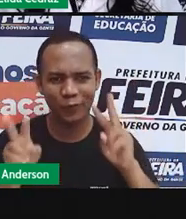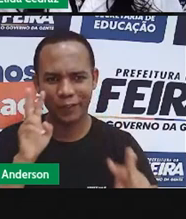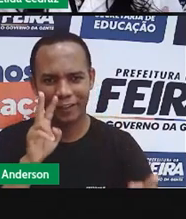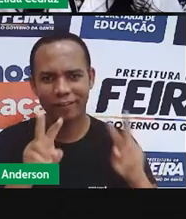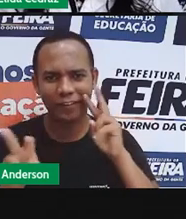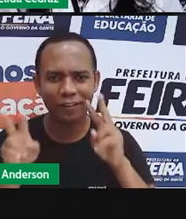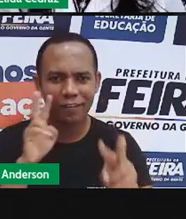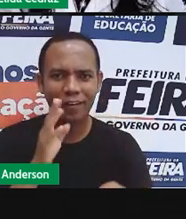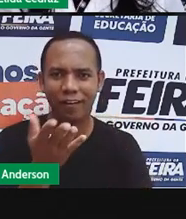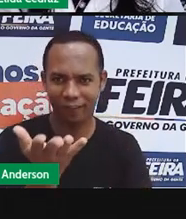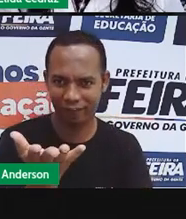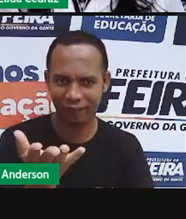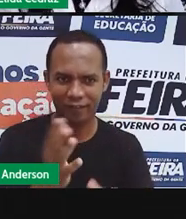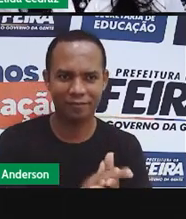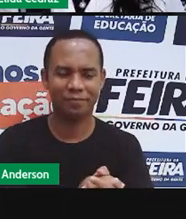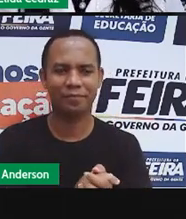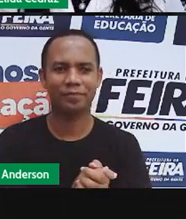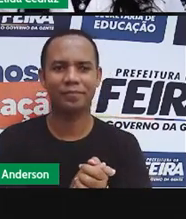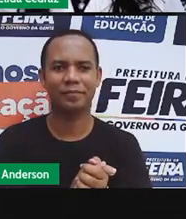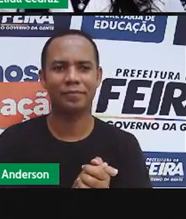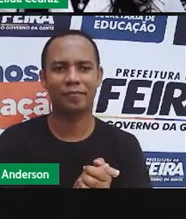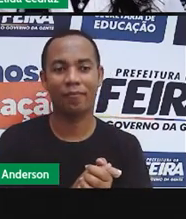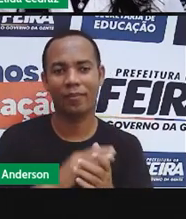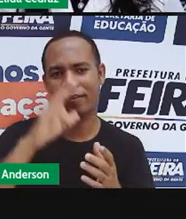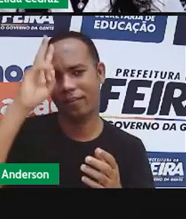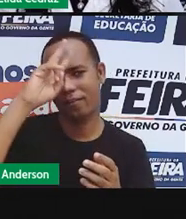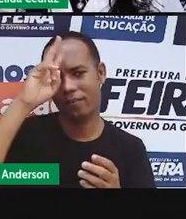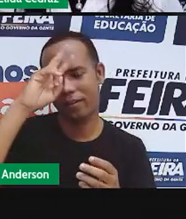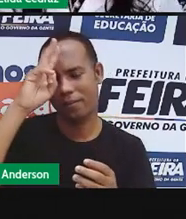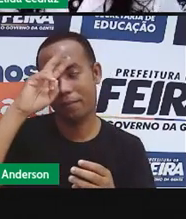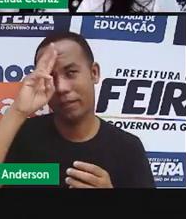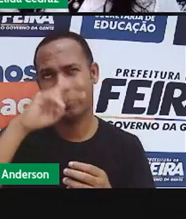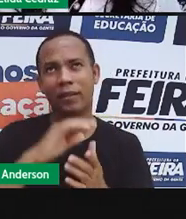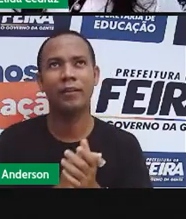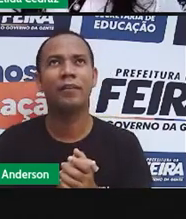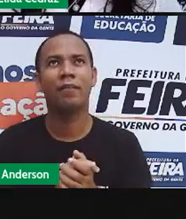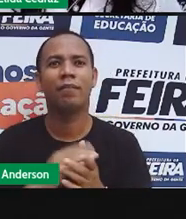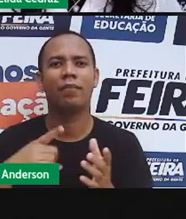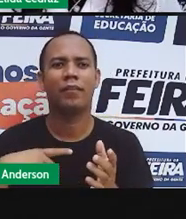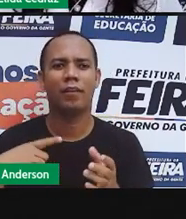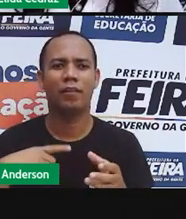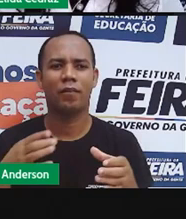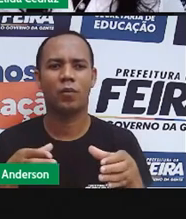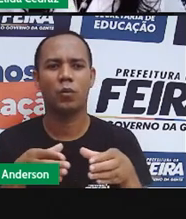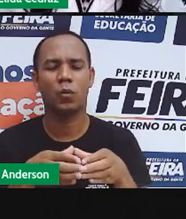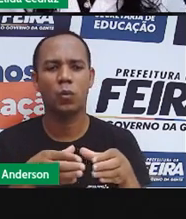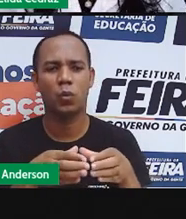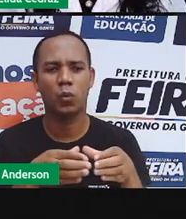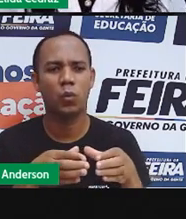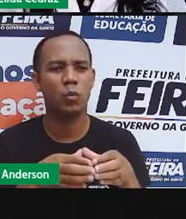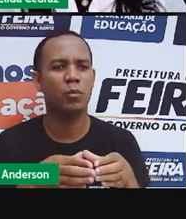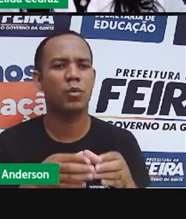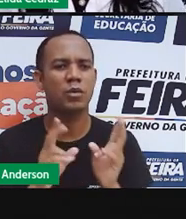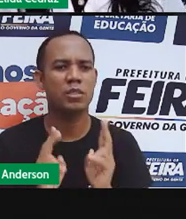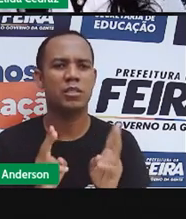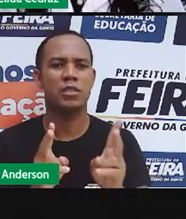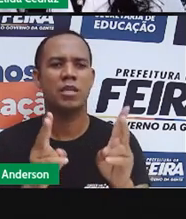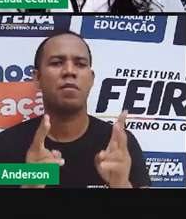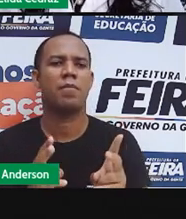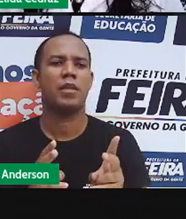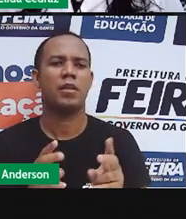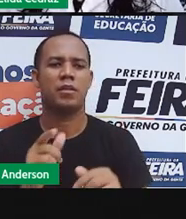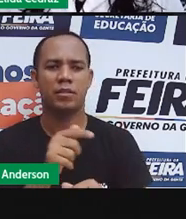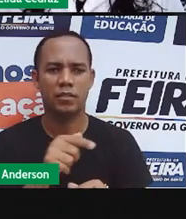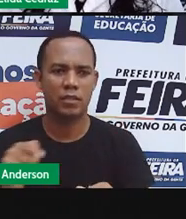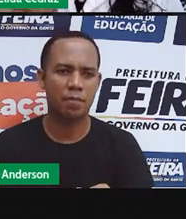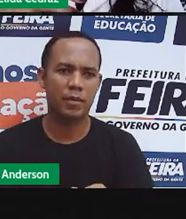visualizar. Eu não sei se vocês lembram porque a gente está um ano sem aula, mas tem uma tribo que todos os anos na Semana do